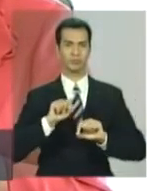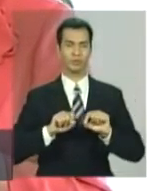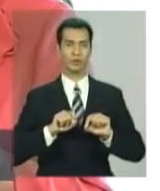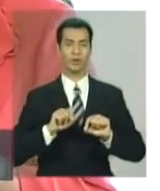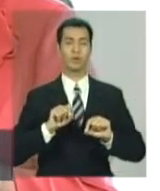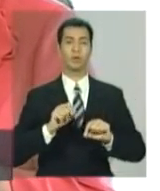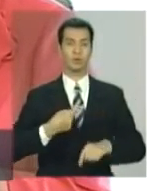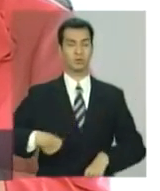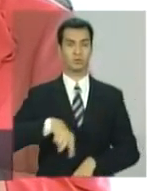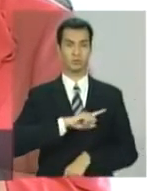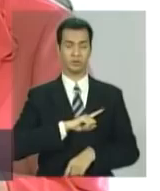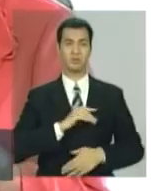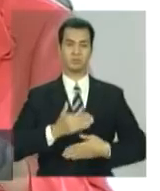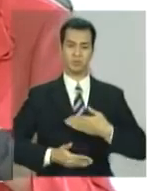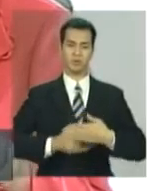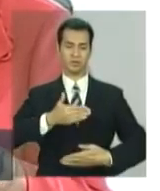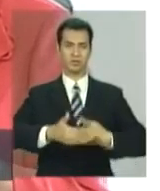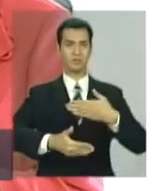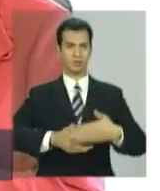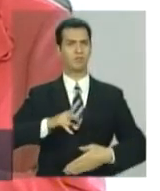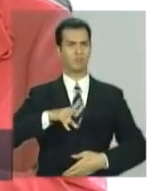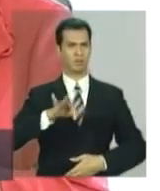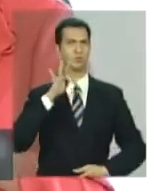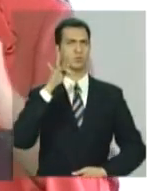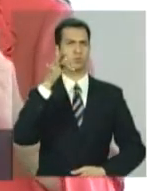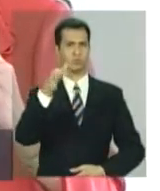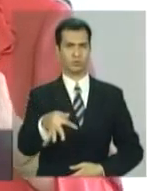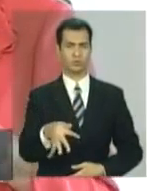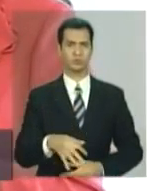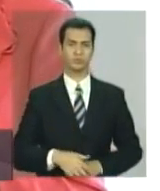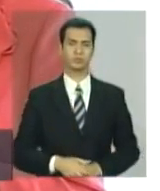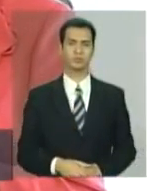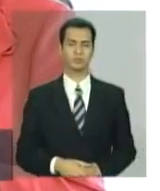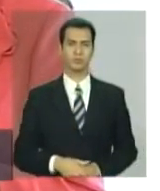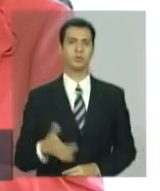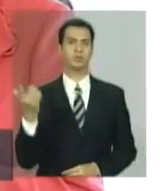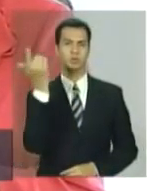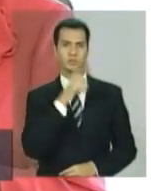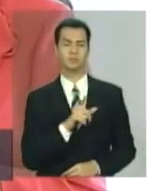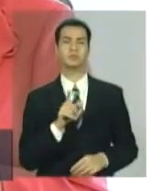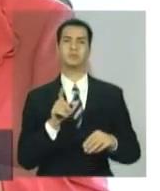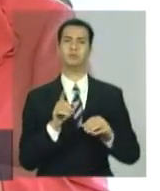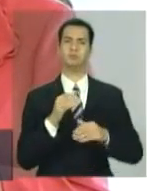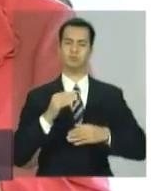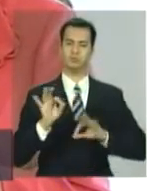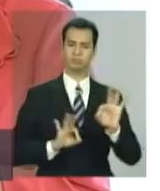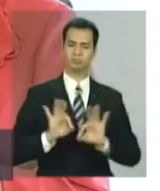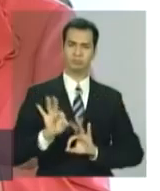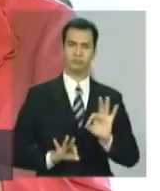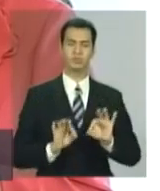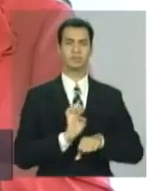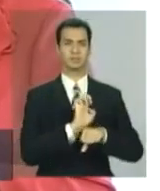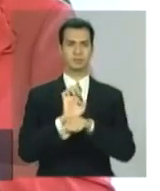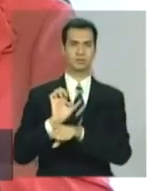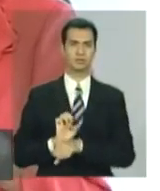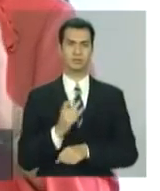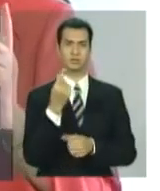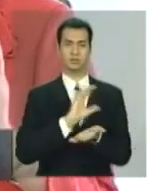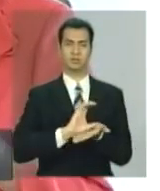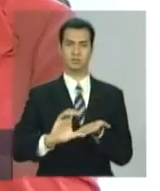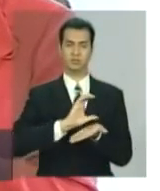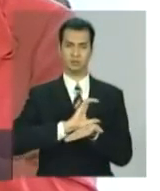nós, progressivamente, seremos capazes de sistematicamente termos estados investidores.